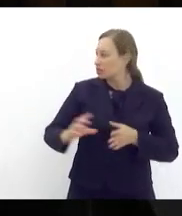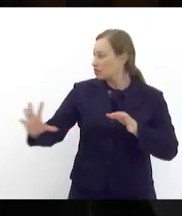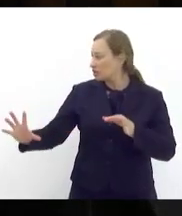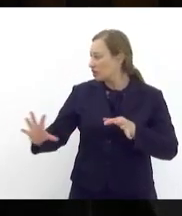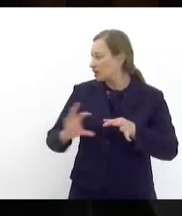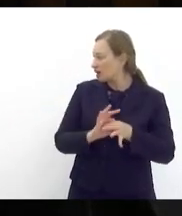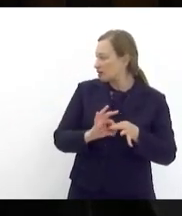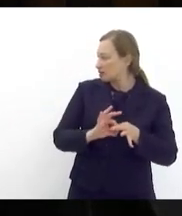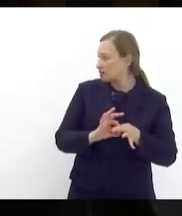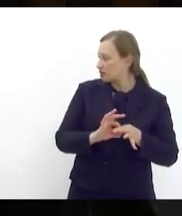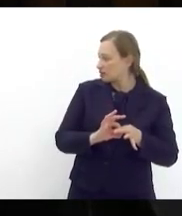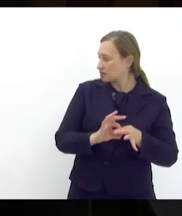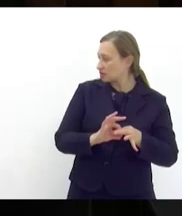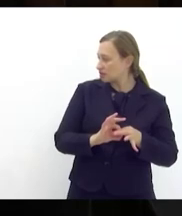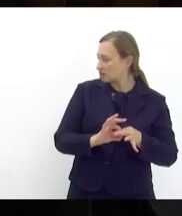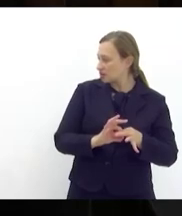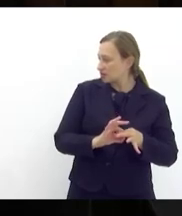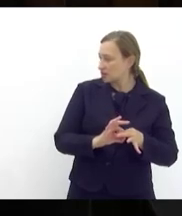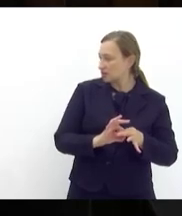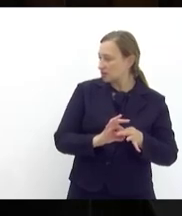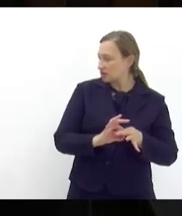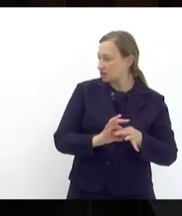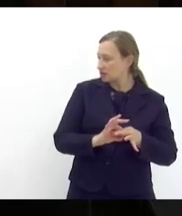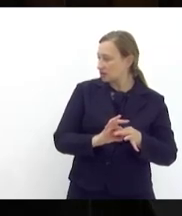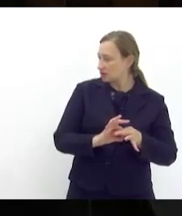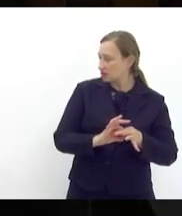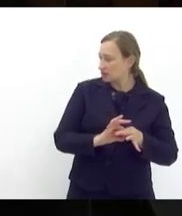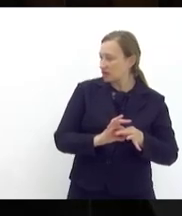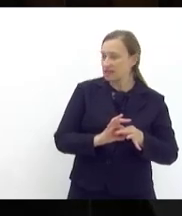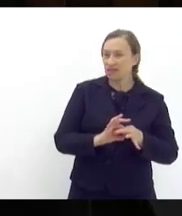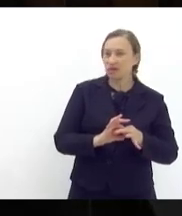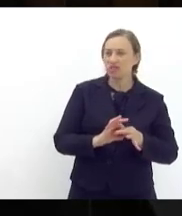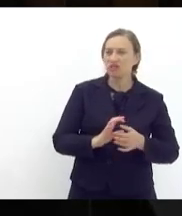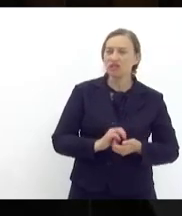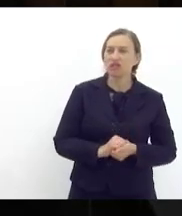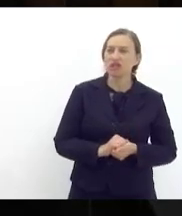do seu partido e pela comunidade.